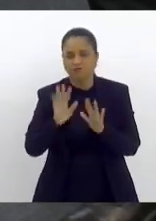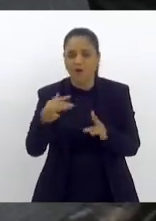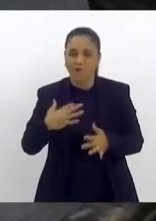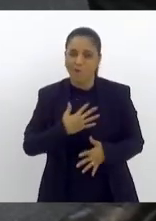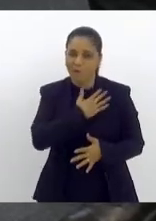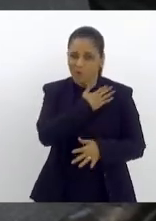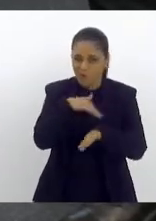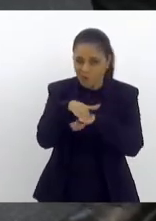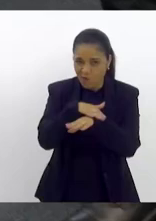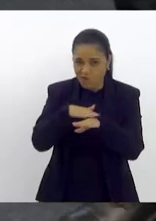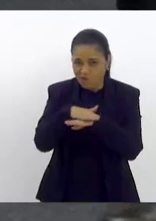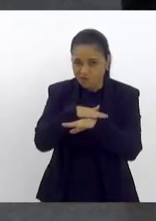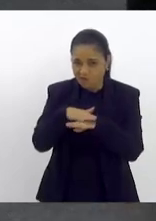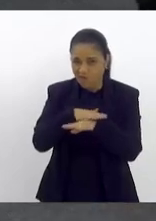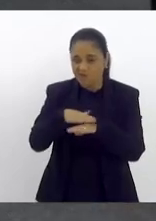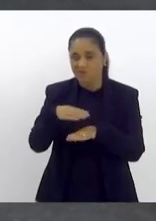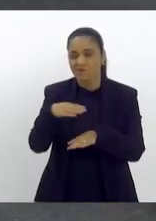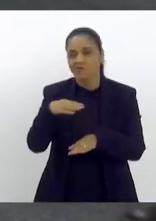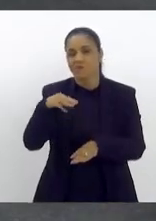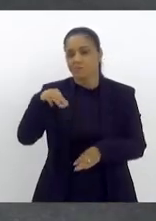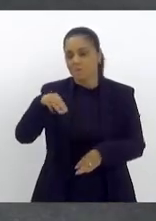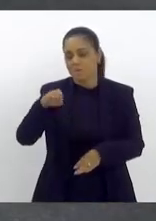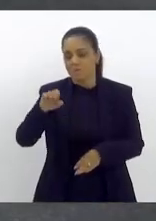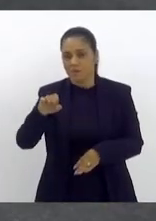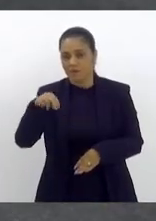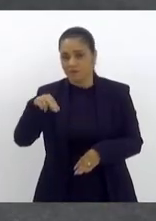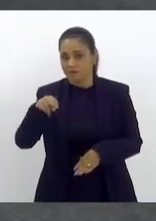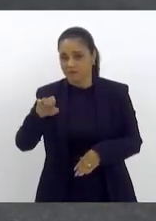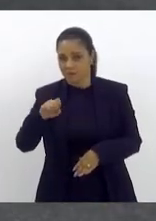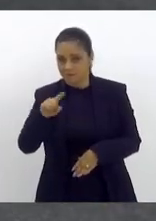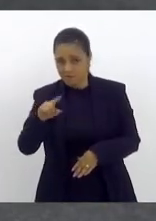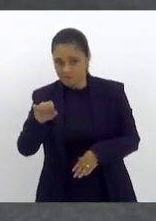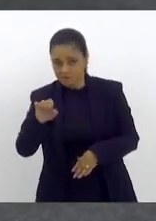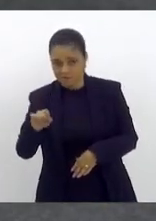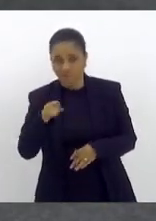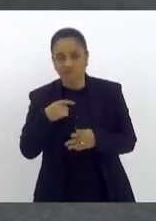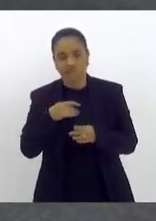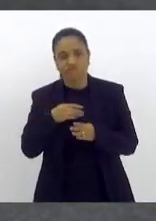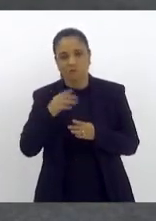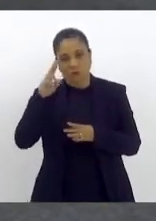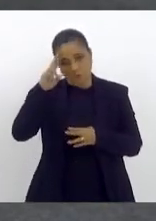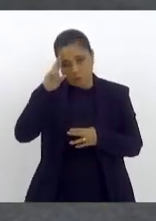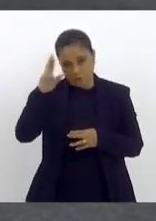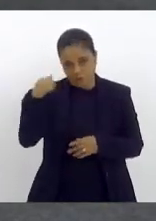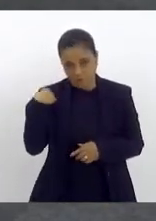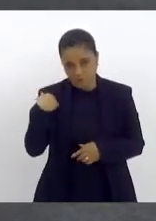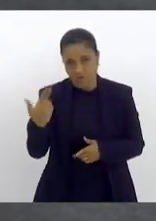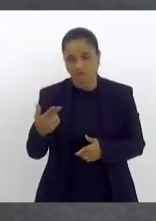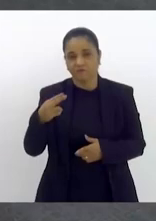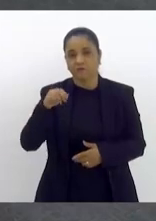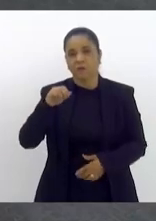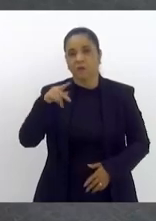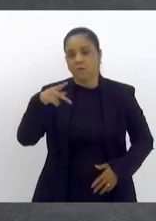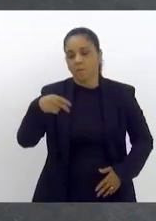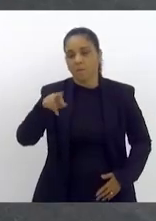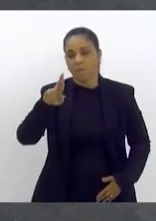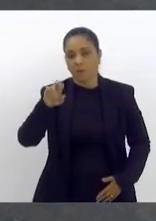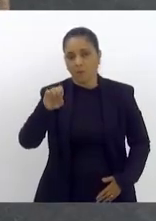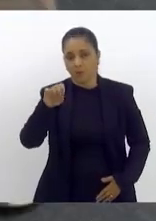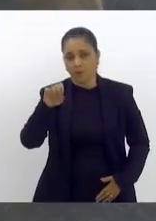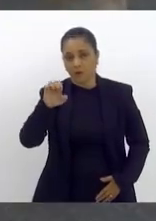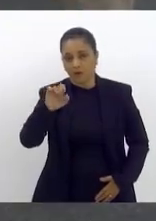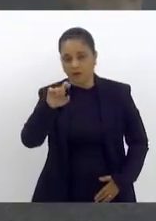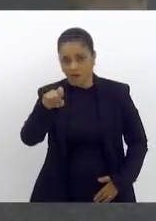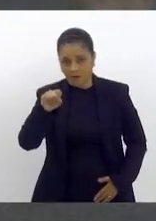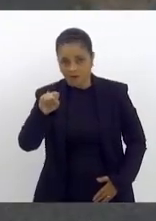aqui, Menezes, né, que comanda o PROEIS e o RAIS, falando com relação, seria